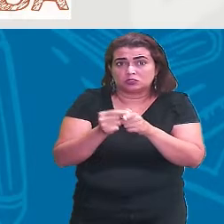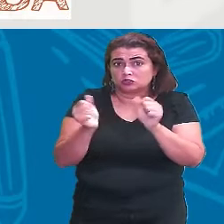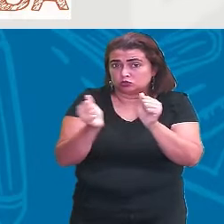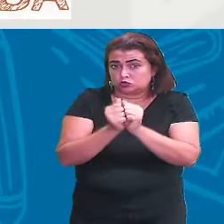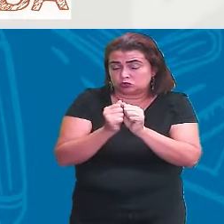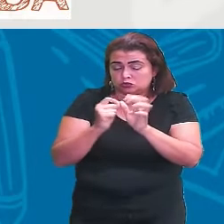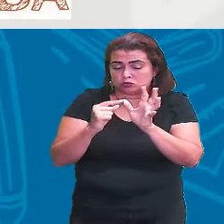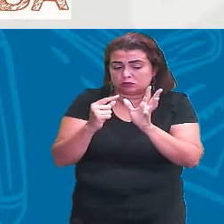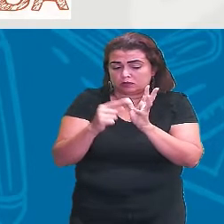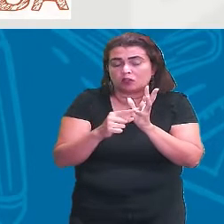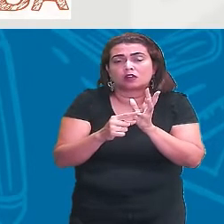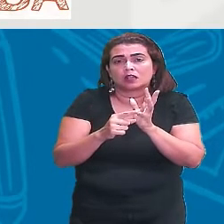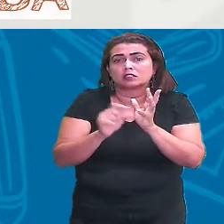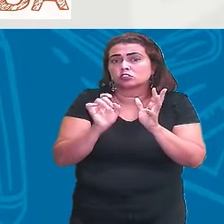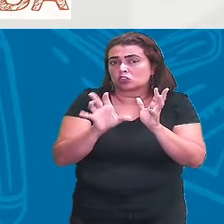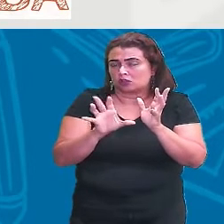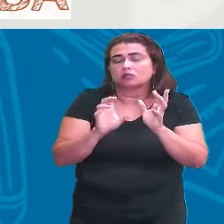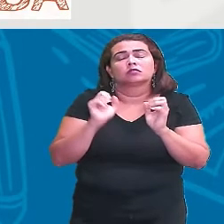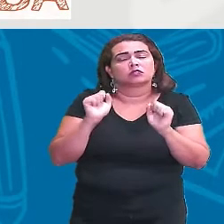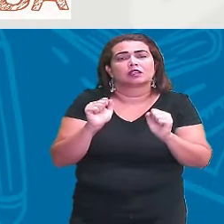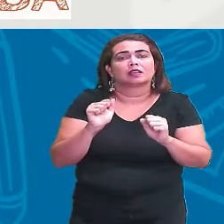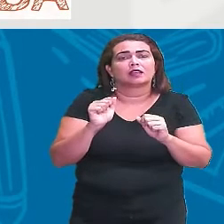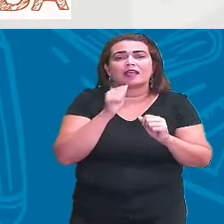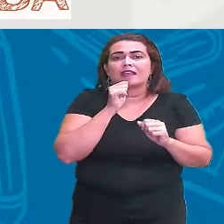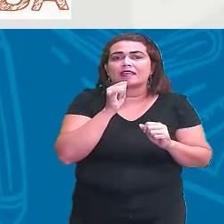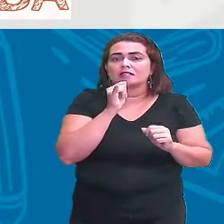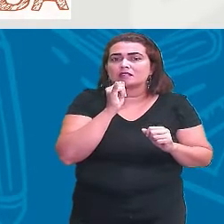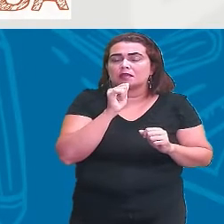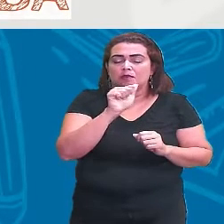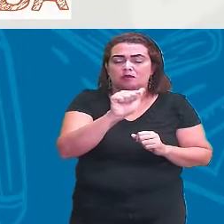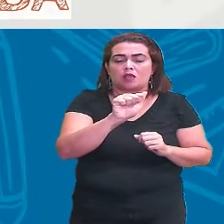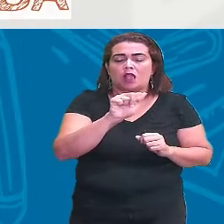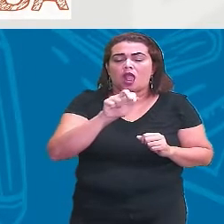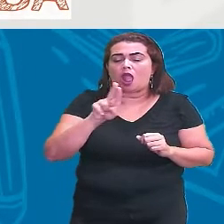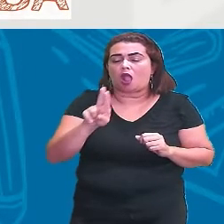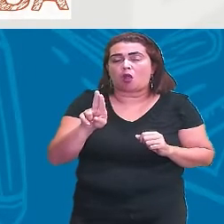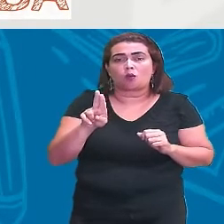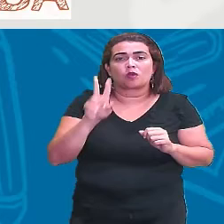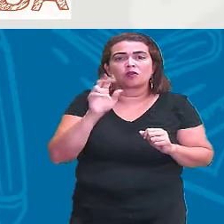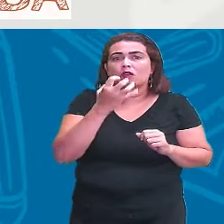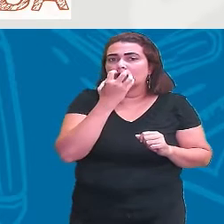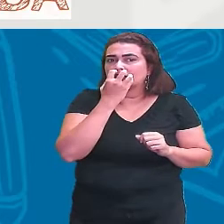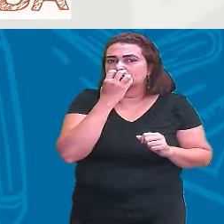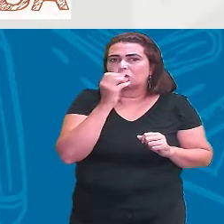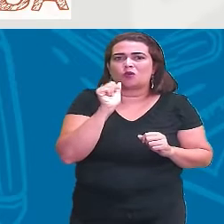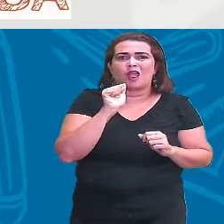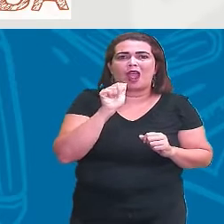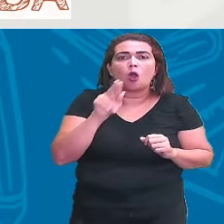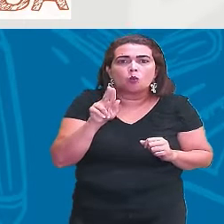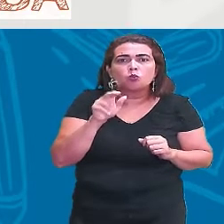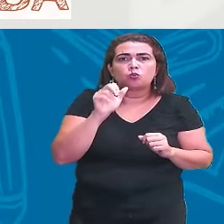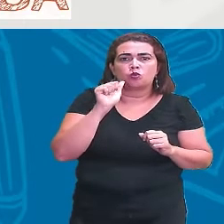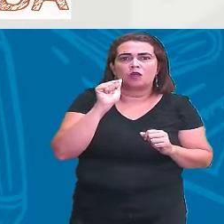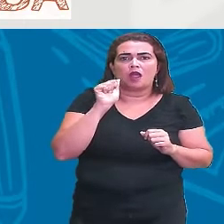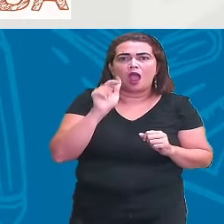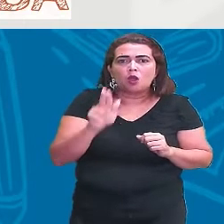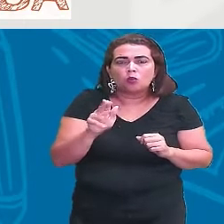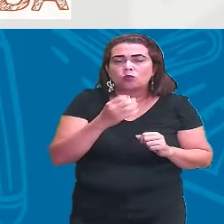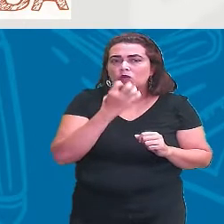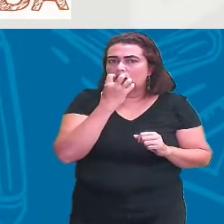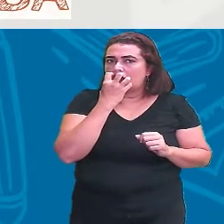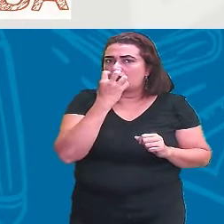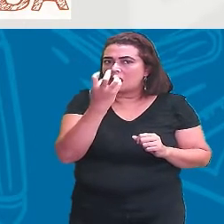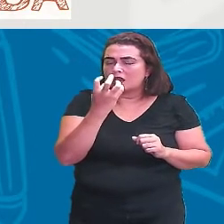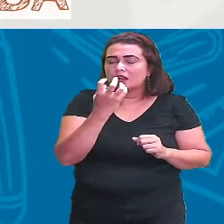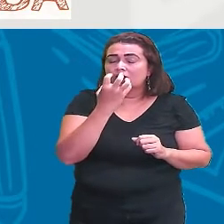digo au, não é? O cachorro não diz au, au, então são 2 sílabas aí, ó, au,